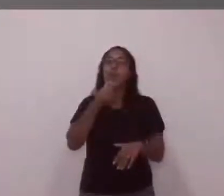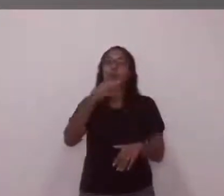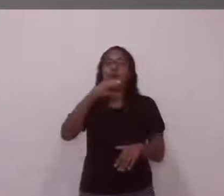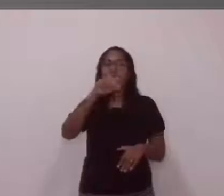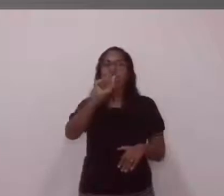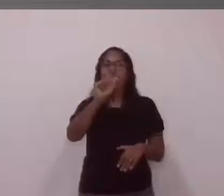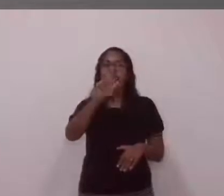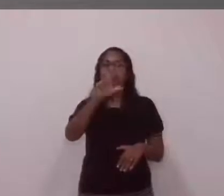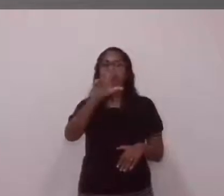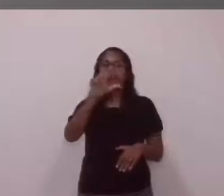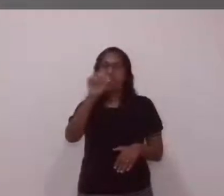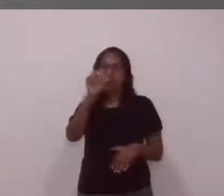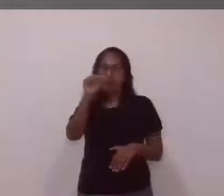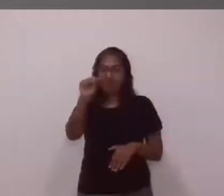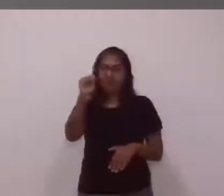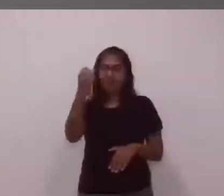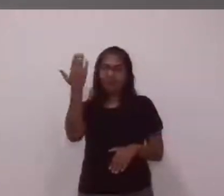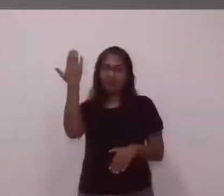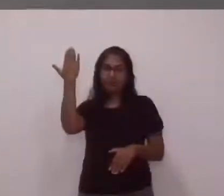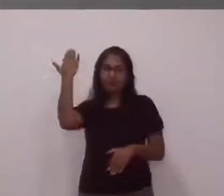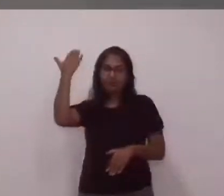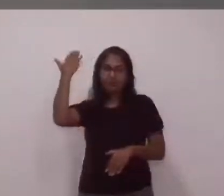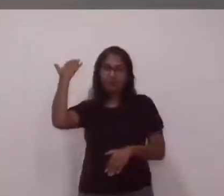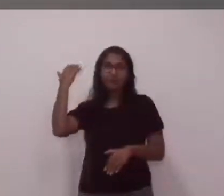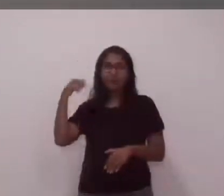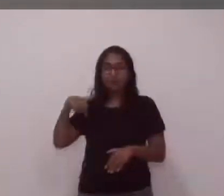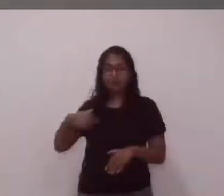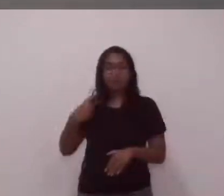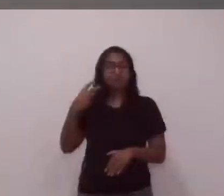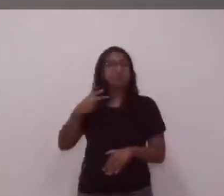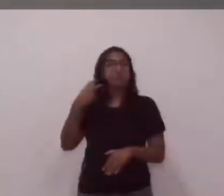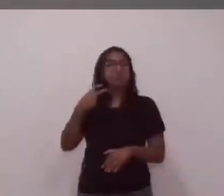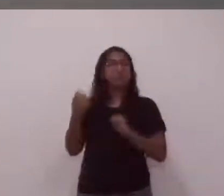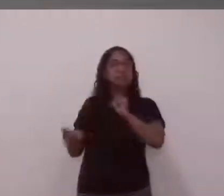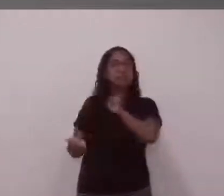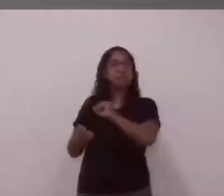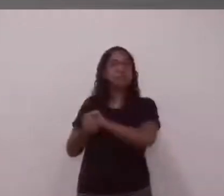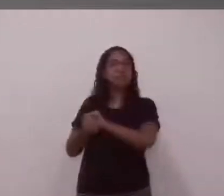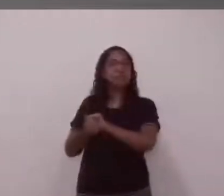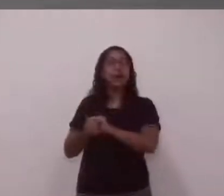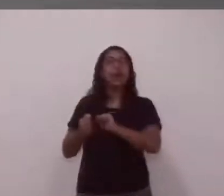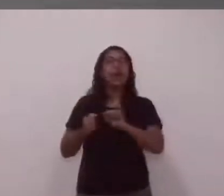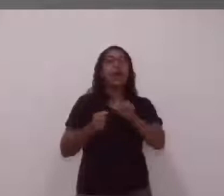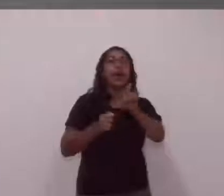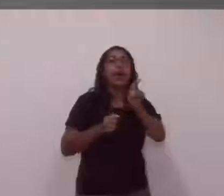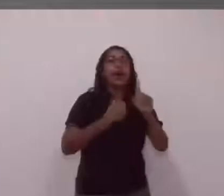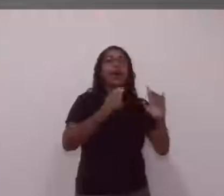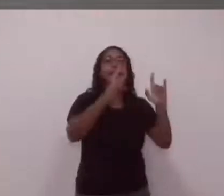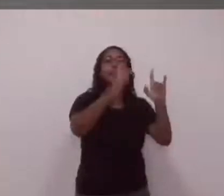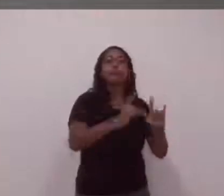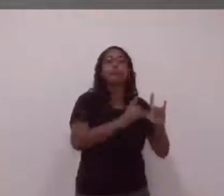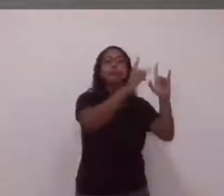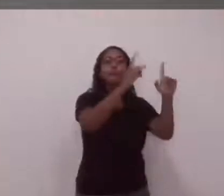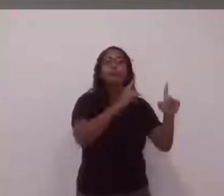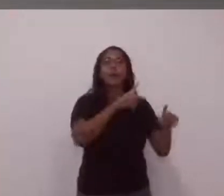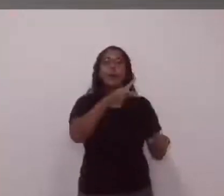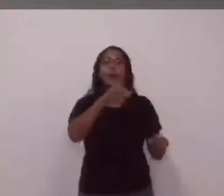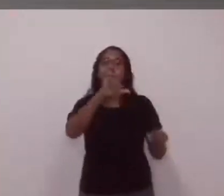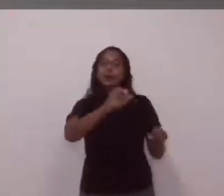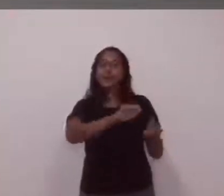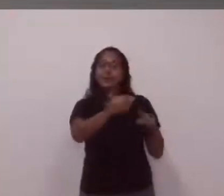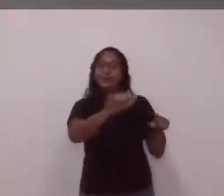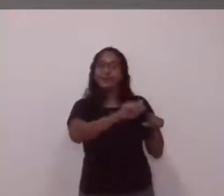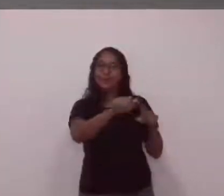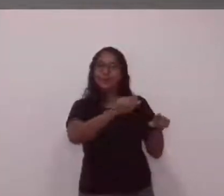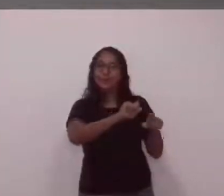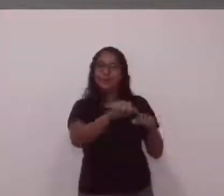ele estava aqui nessa casa quando foi feita essa proposta para alugar essa base da polícia militar eu não estaria aqui não estava aqui mas eu acompanhei por a folha o